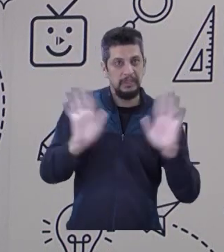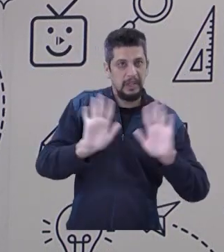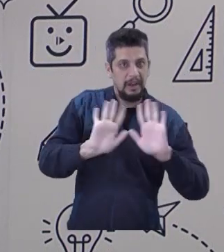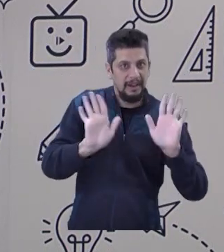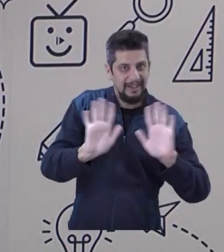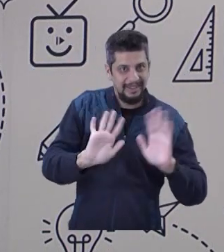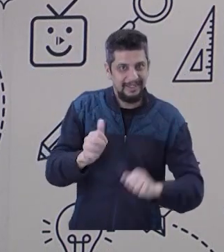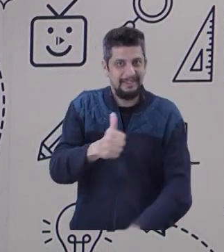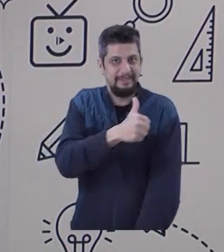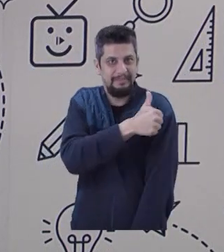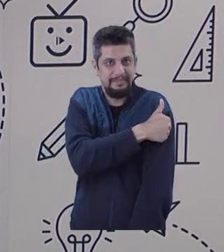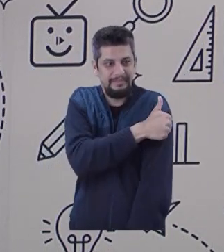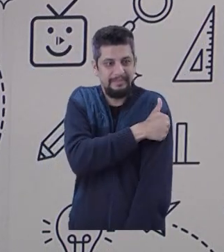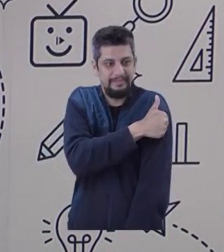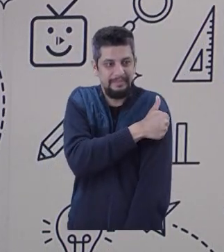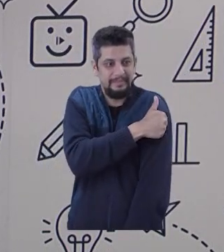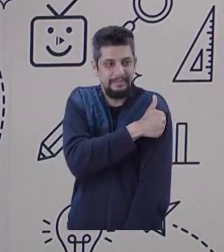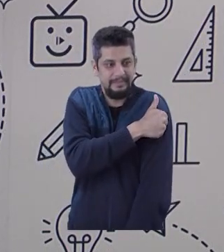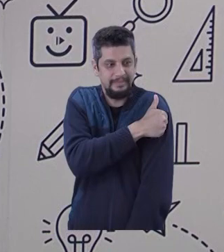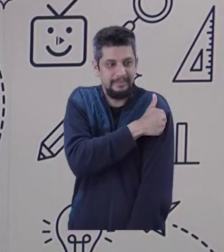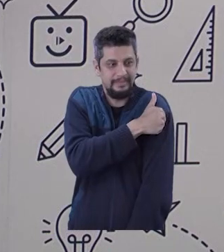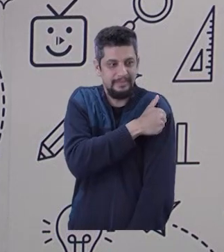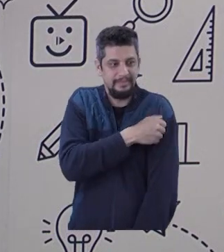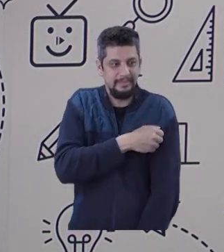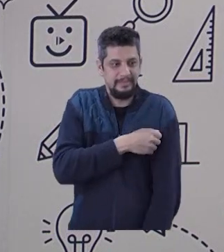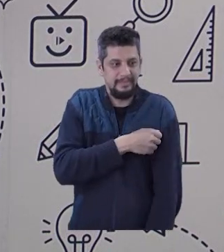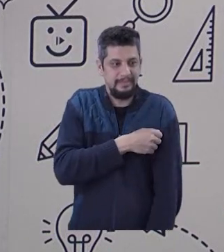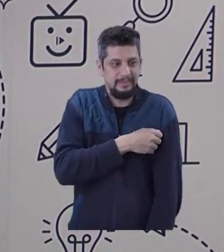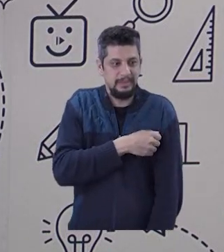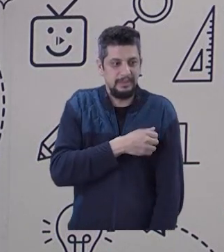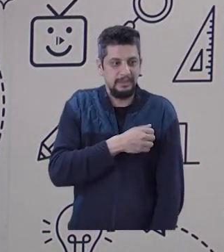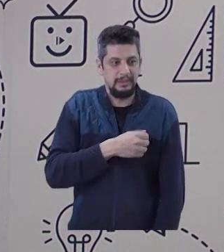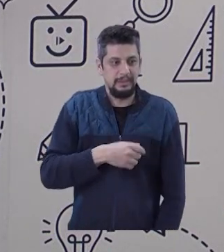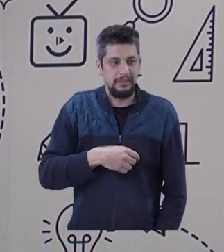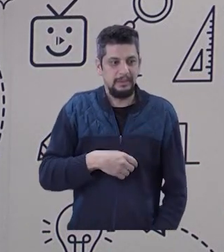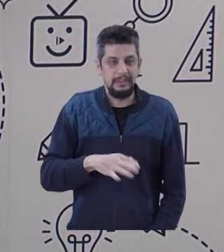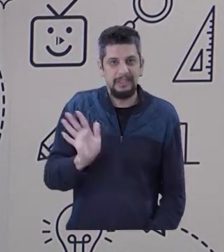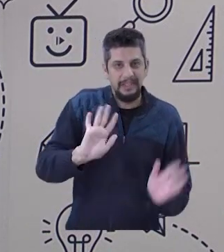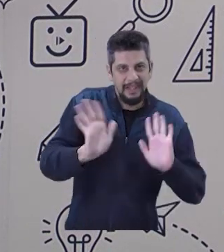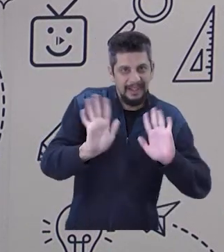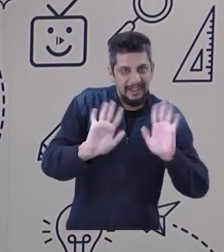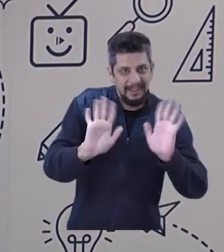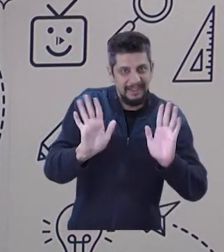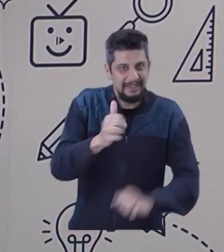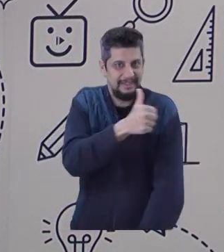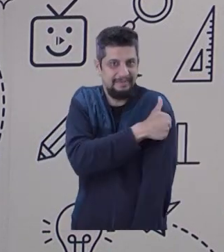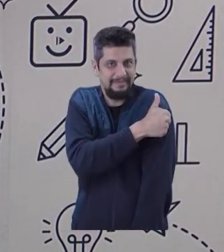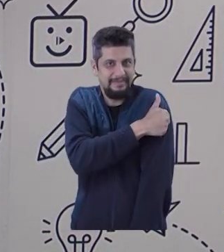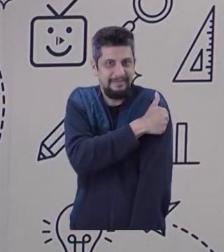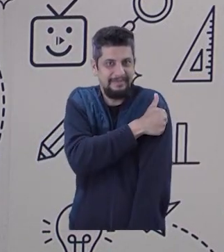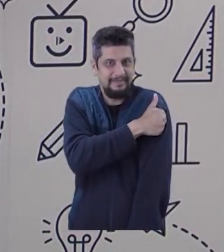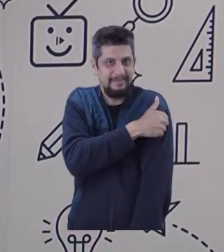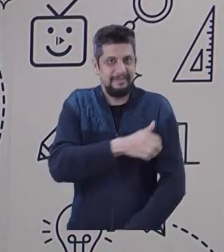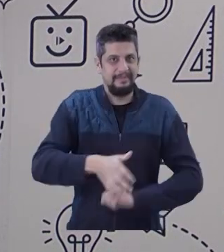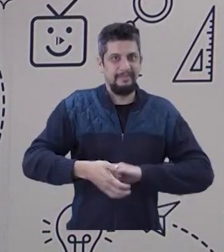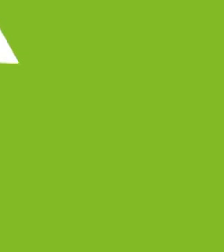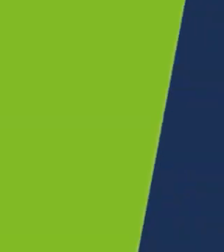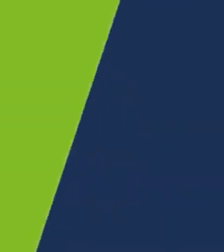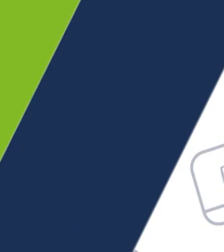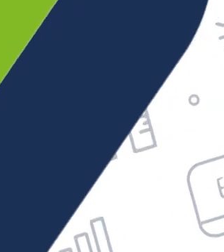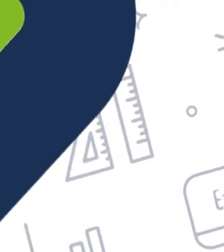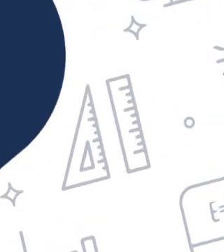Isso mesmo. Tchau, pessoal. Eu tenho que arrumar o meu por causa do óculos aqui. Tchau, pessoal.